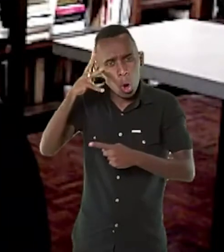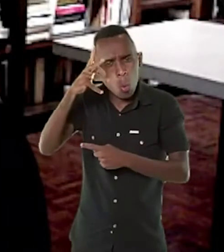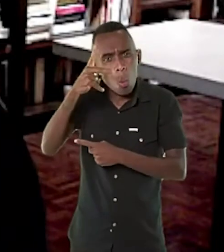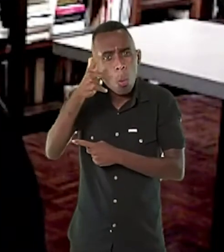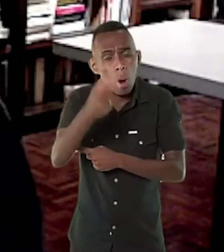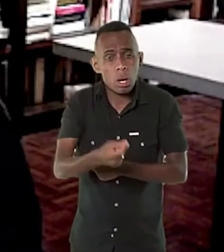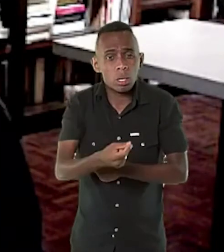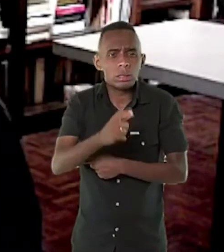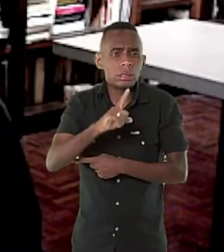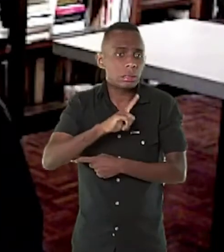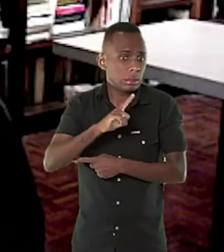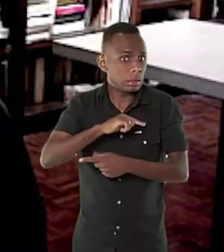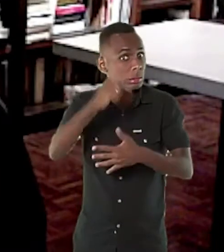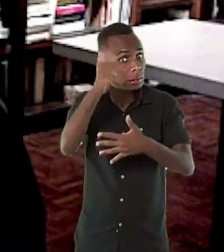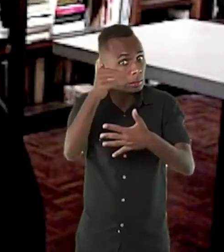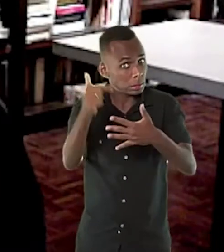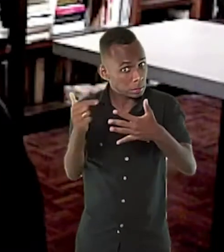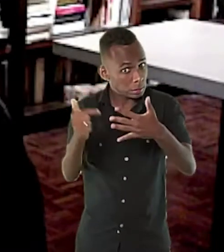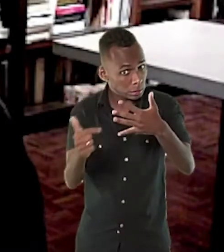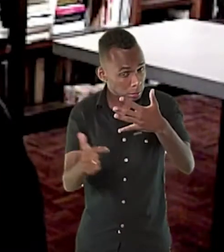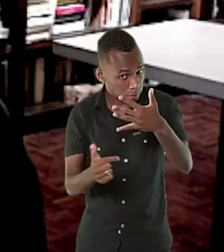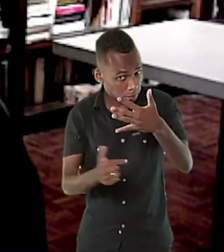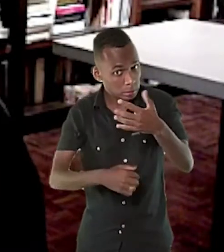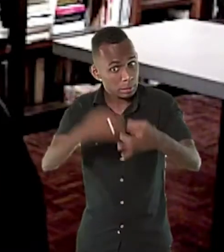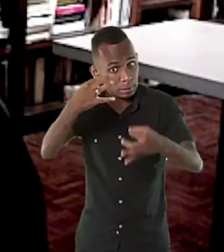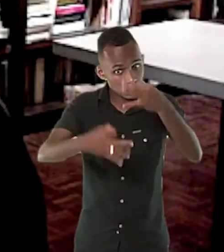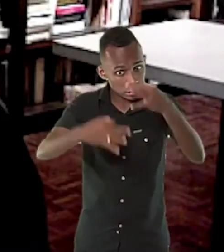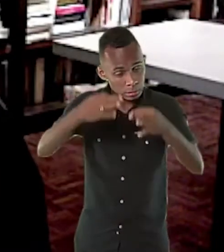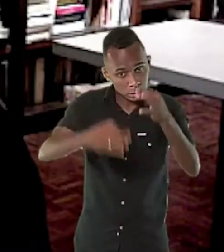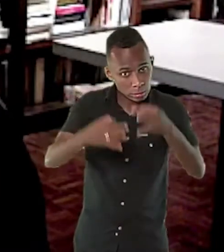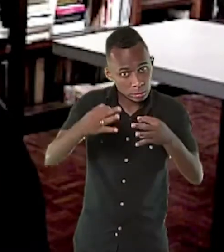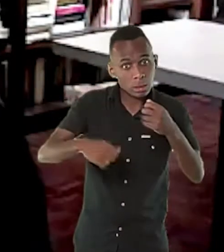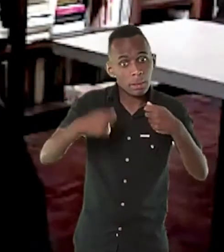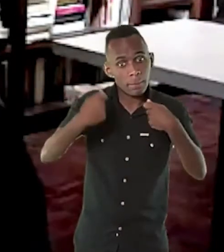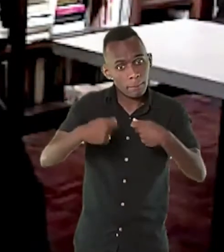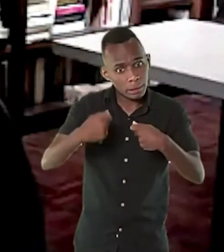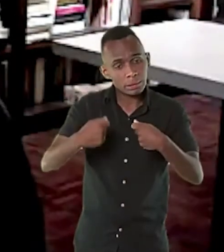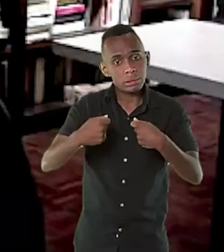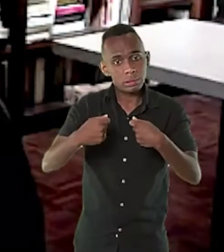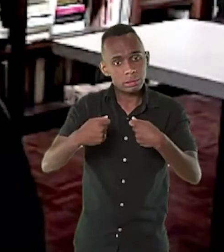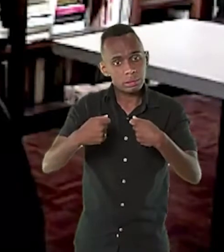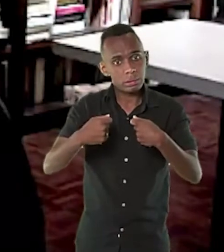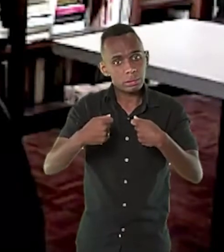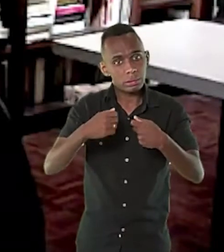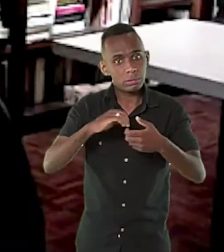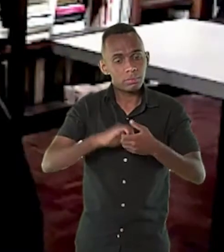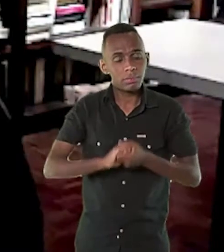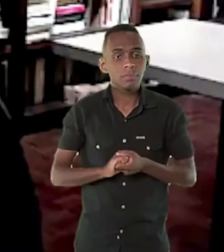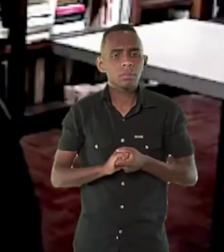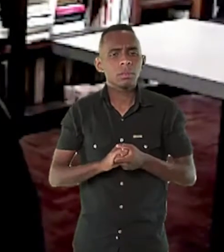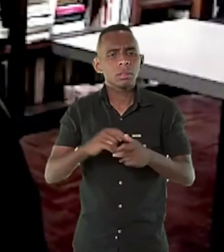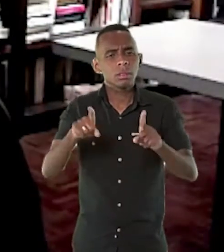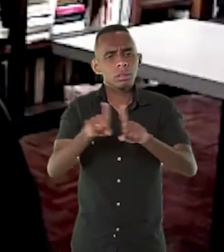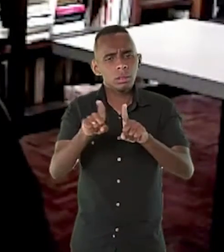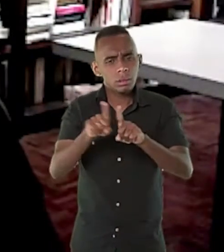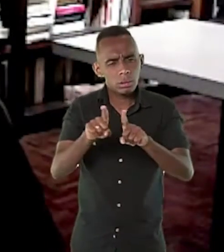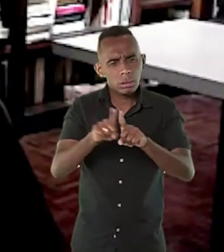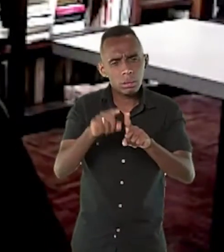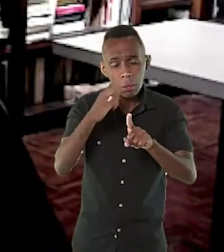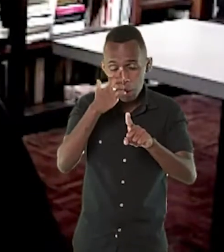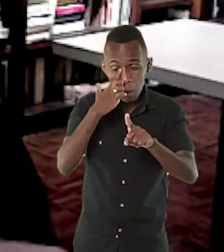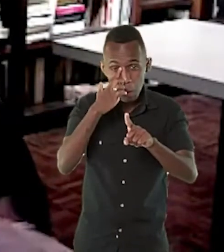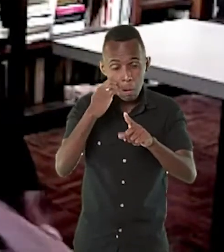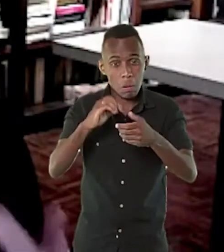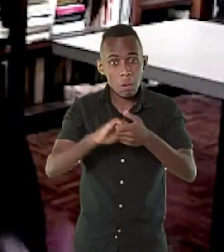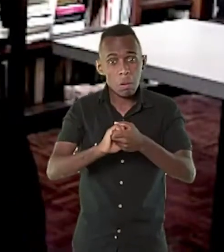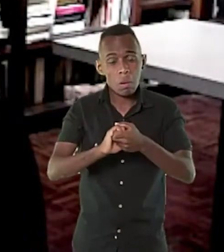algumas questões aí para serem discutidas e elas são algumas contraditórias entre si.